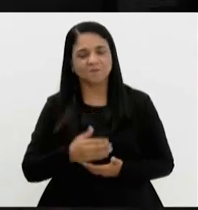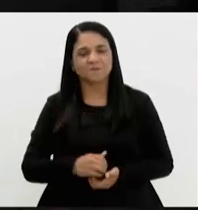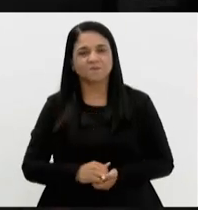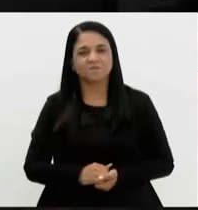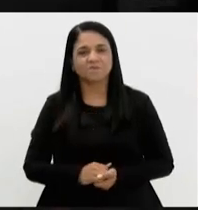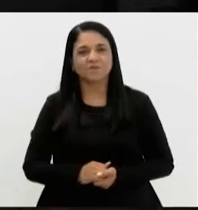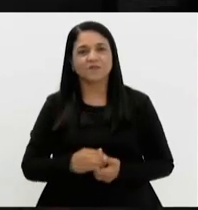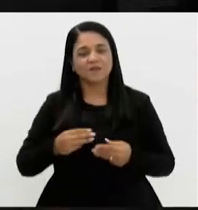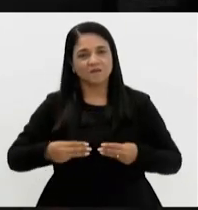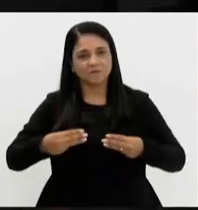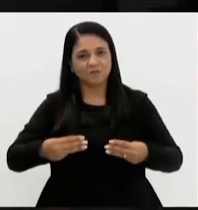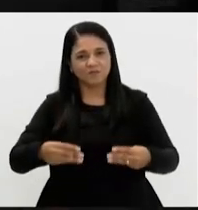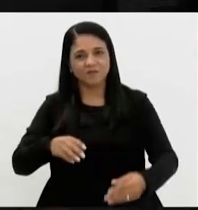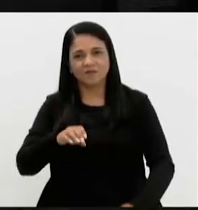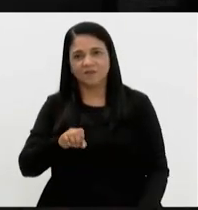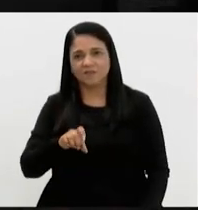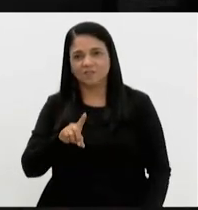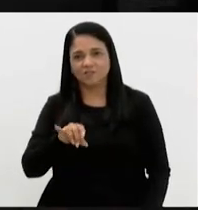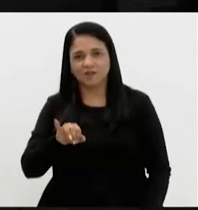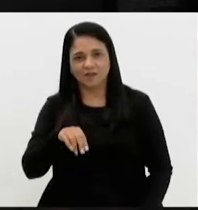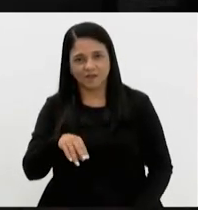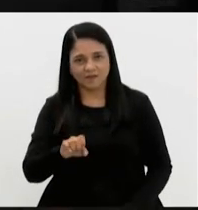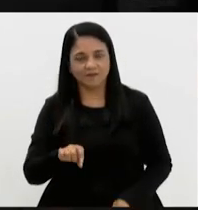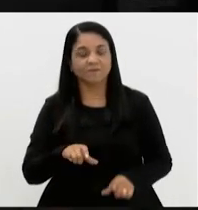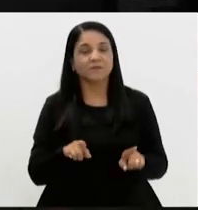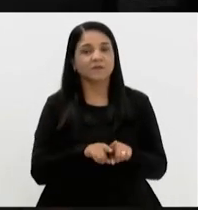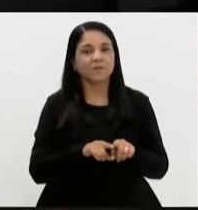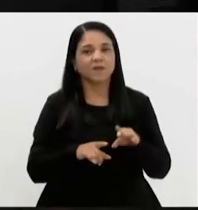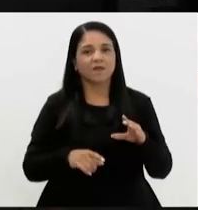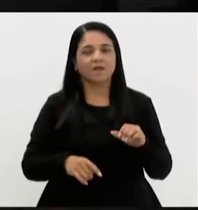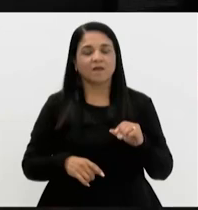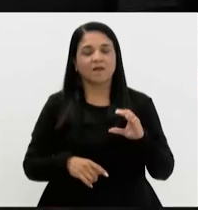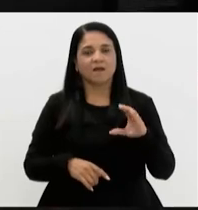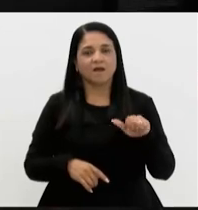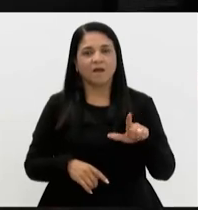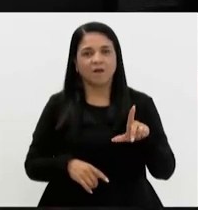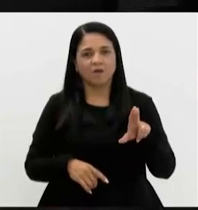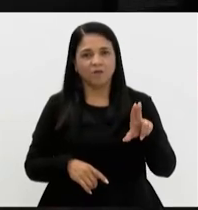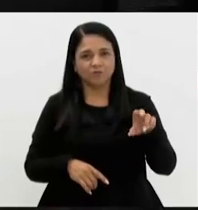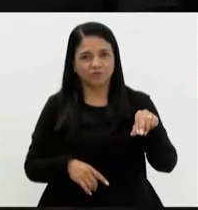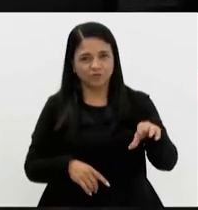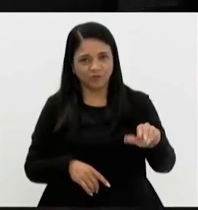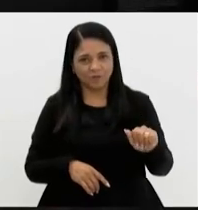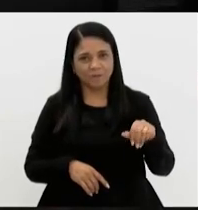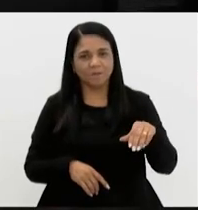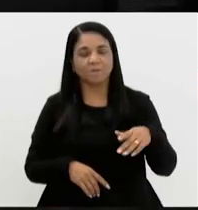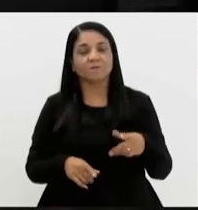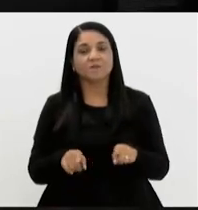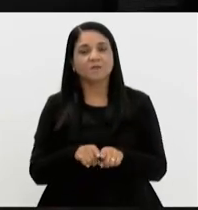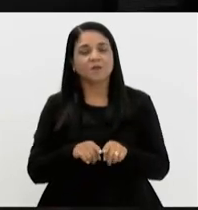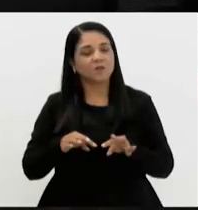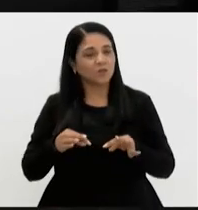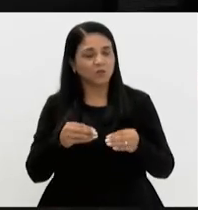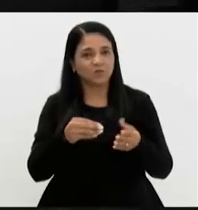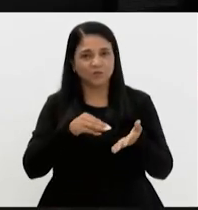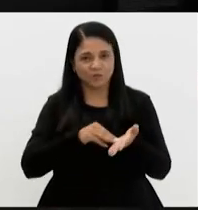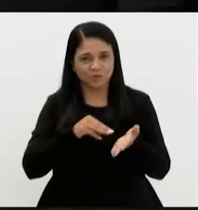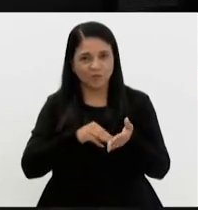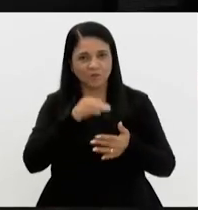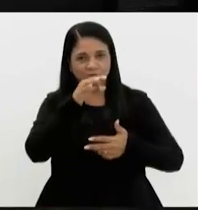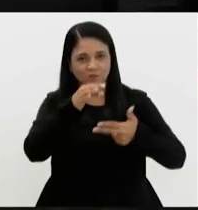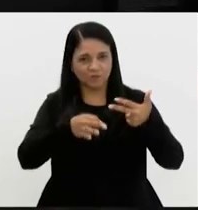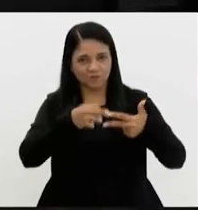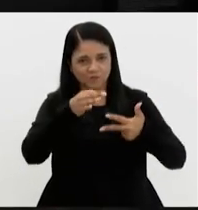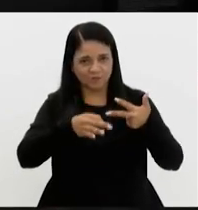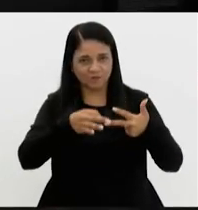ministra de Lene e minha cara amiga Maria Cláudia né Eh felicito aqui a todos os membros do Judiciário eh